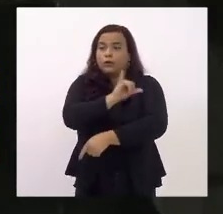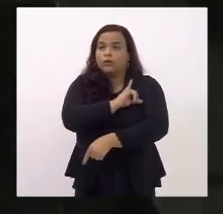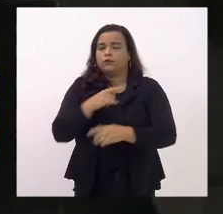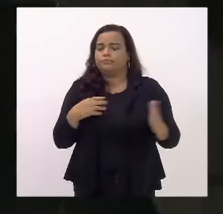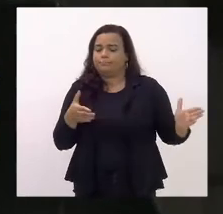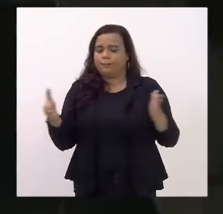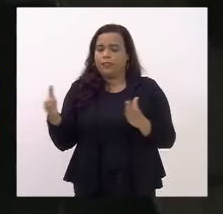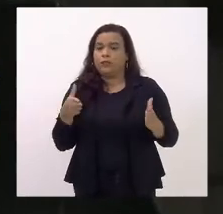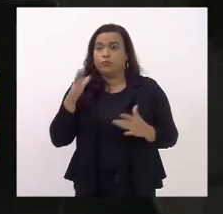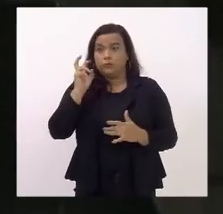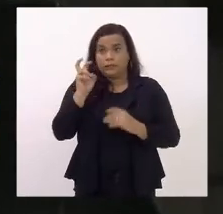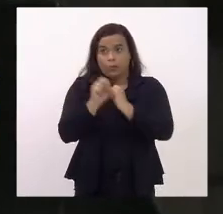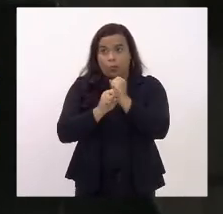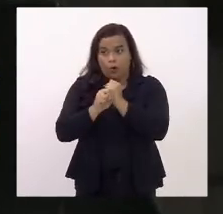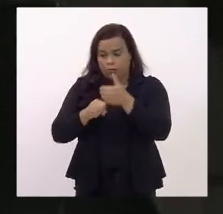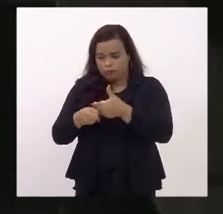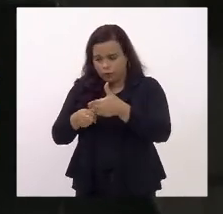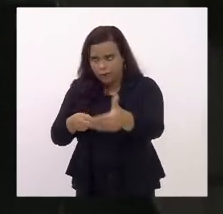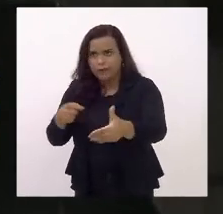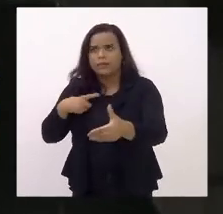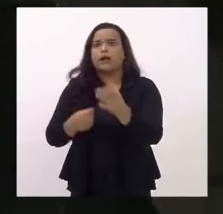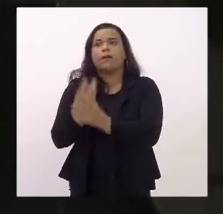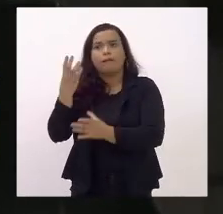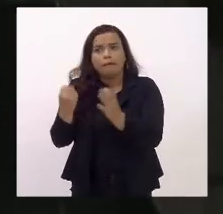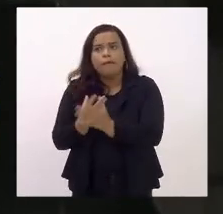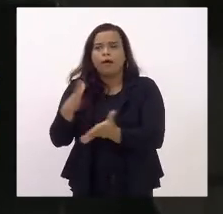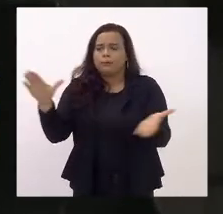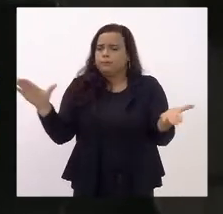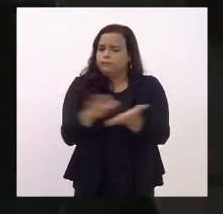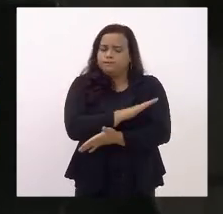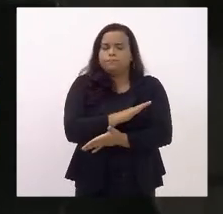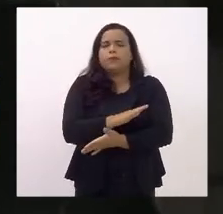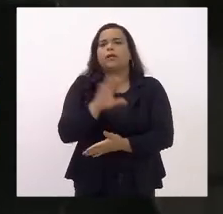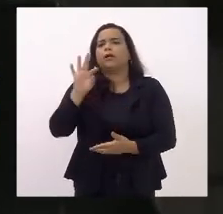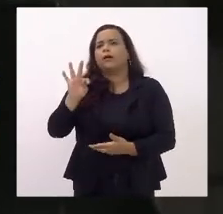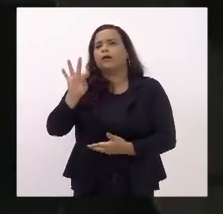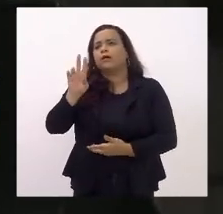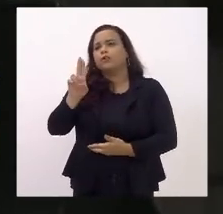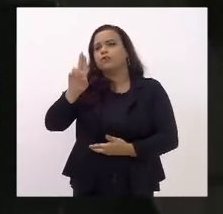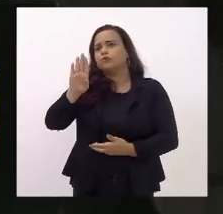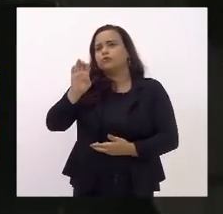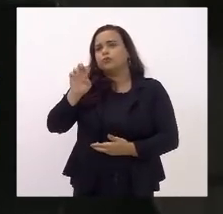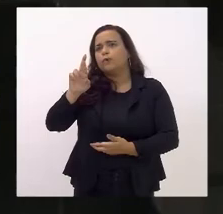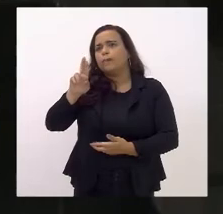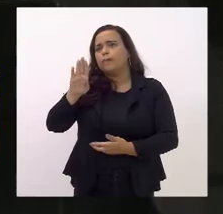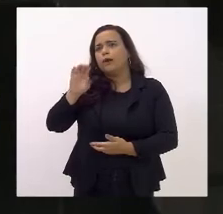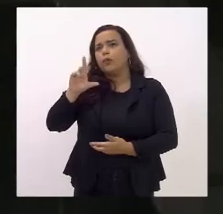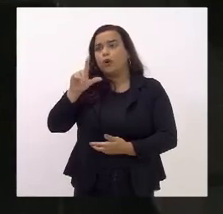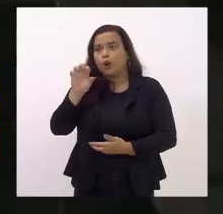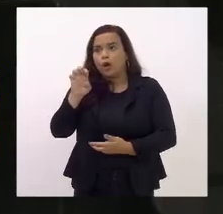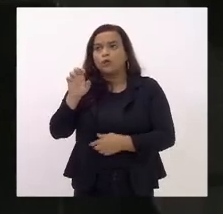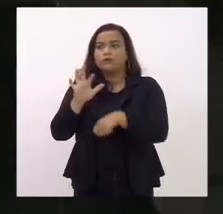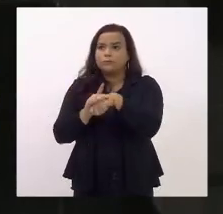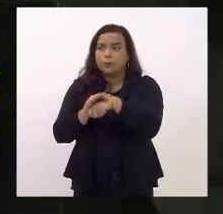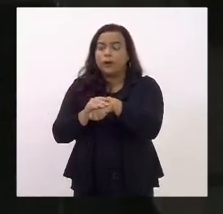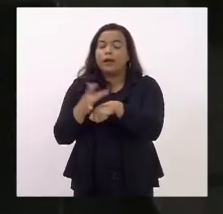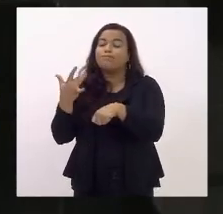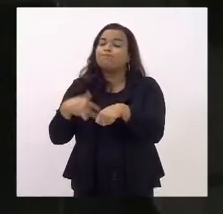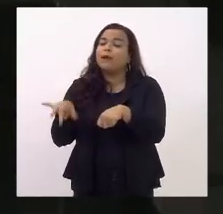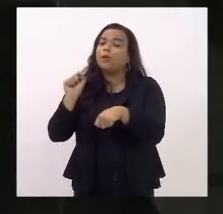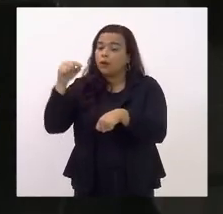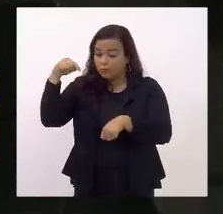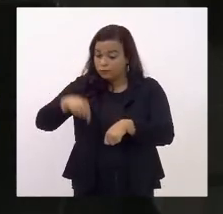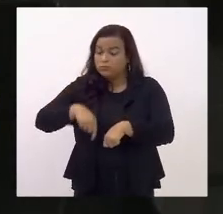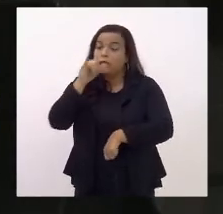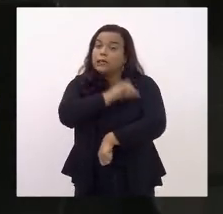5 anos, uma política de erradicação da tuberculose, já que, infelizmente, o Rio de Janeiro é campeão nacional, um